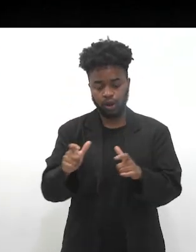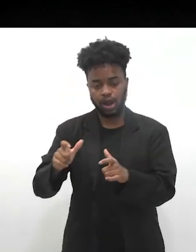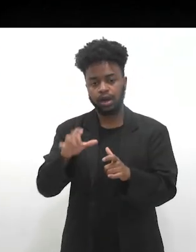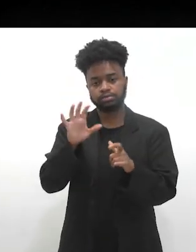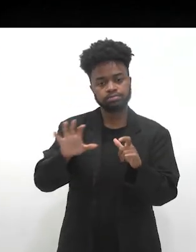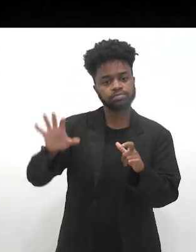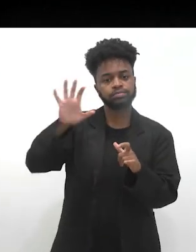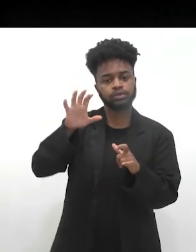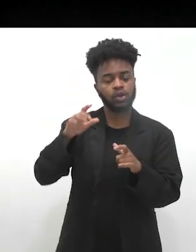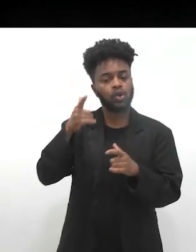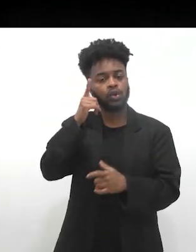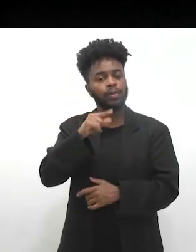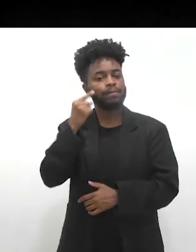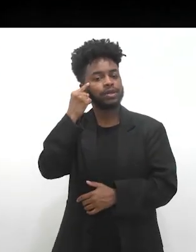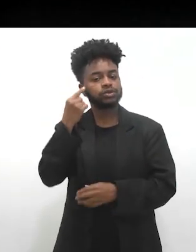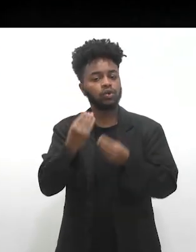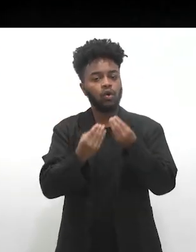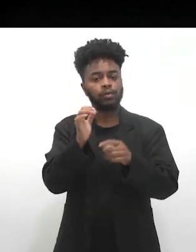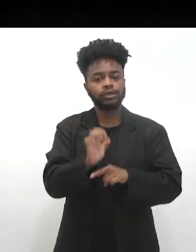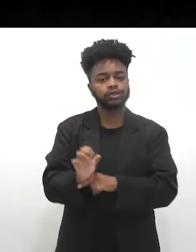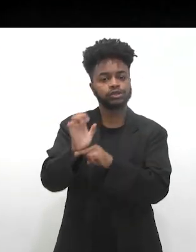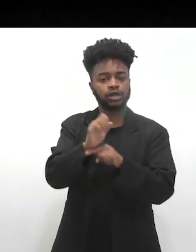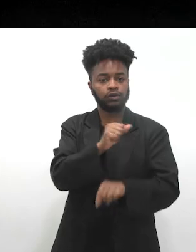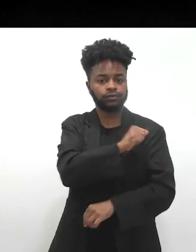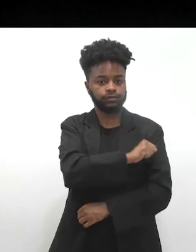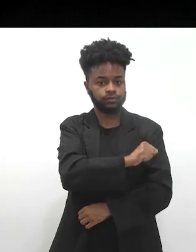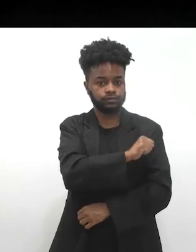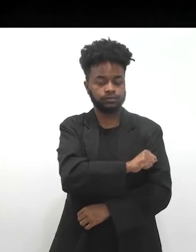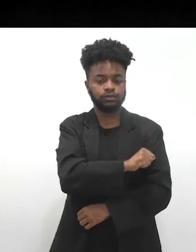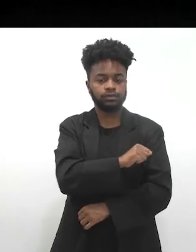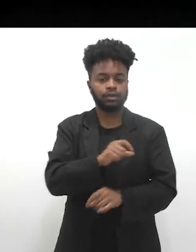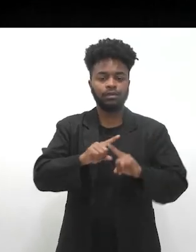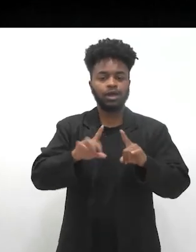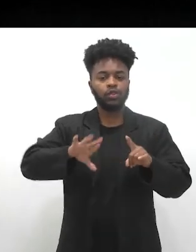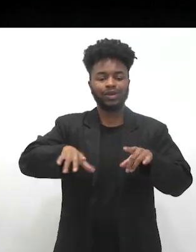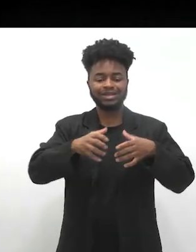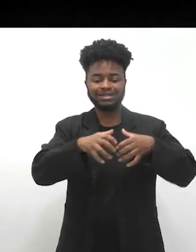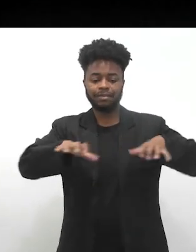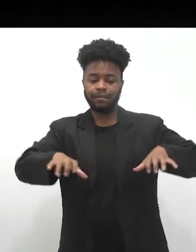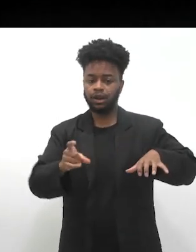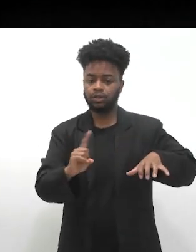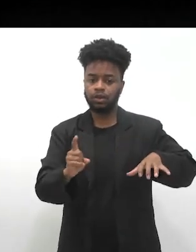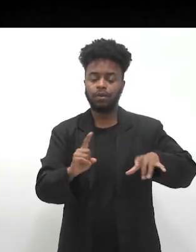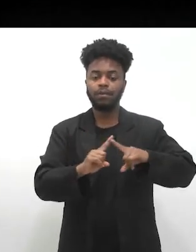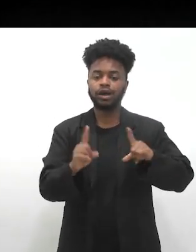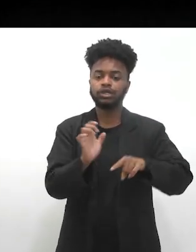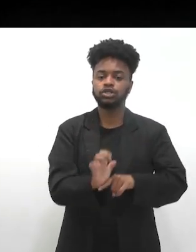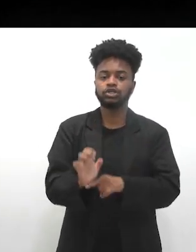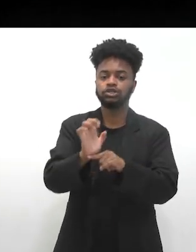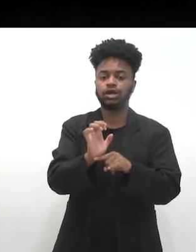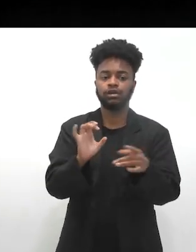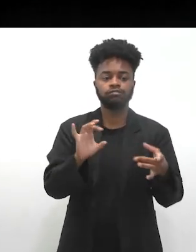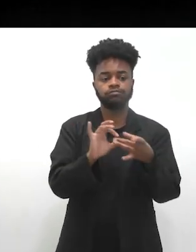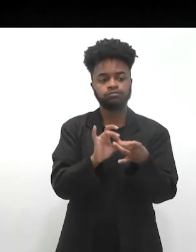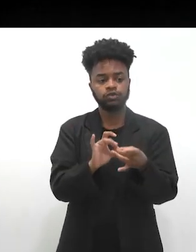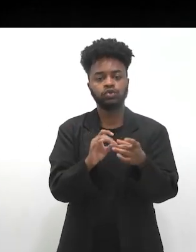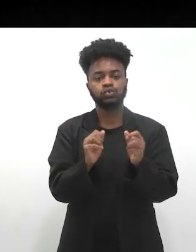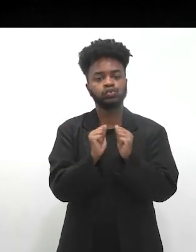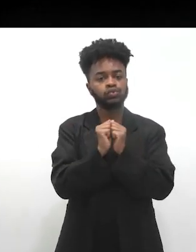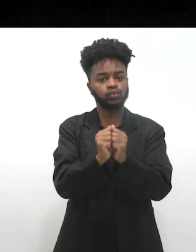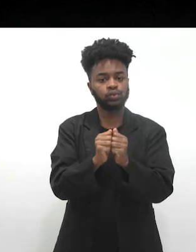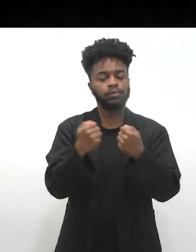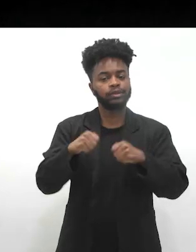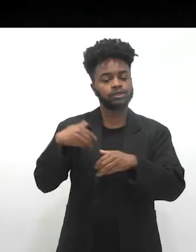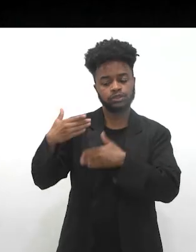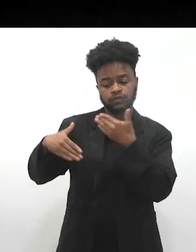locais, regionais, é a ideia de pensar o Estado do Rio de Janeiro não fragmentado, mas um Estado do Rio de Janeiro que